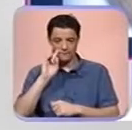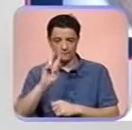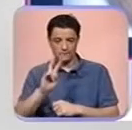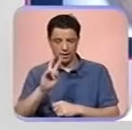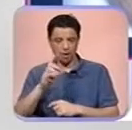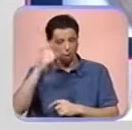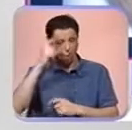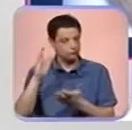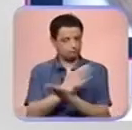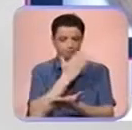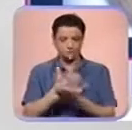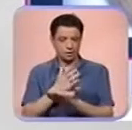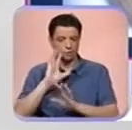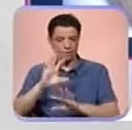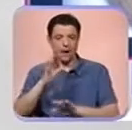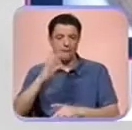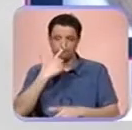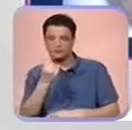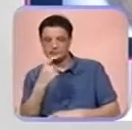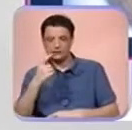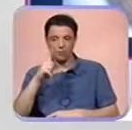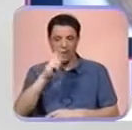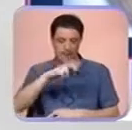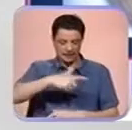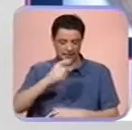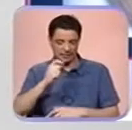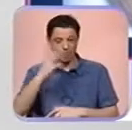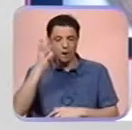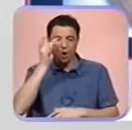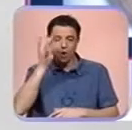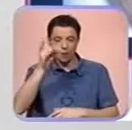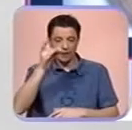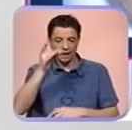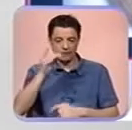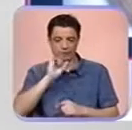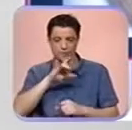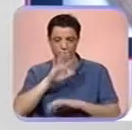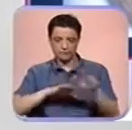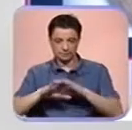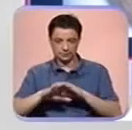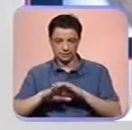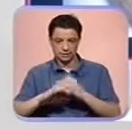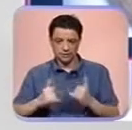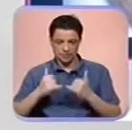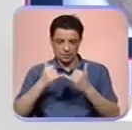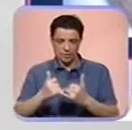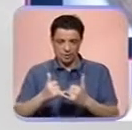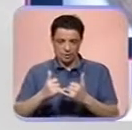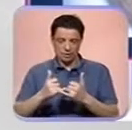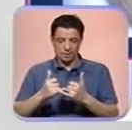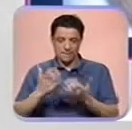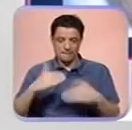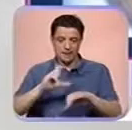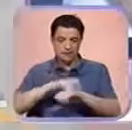sem óculos, como se estivesse com a sua lente de contacto, no fundo. Vai perder os receios todos e vai de imediato perguntar se pode fazer no outro. Não é? Sim, o